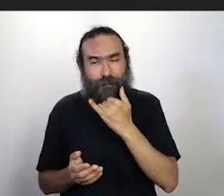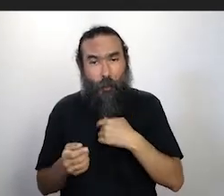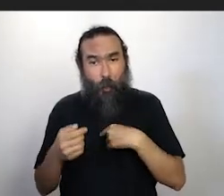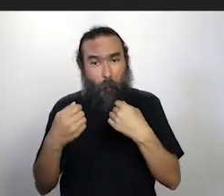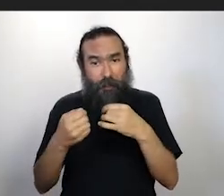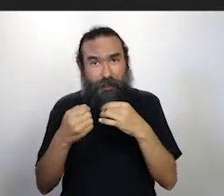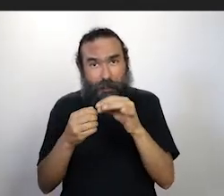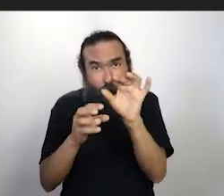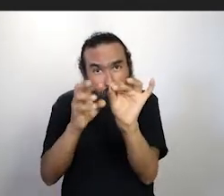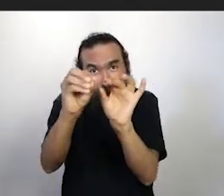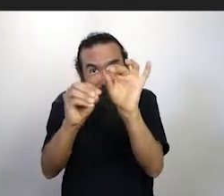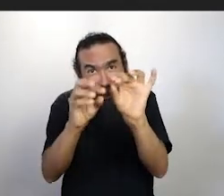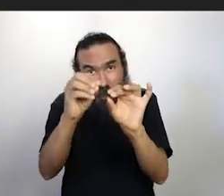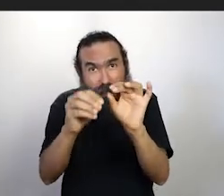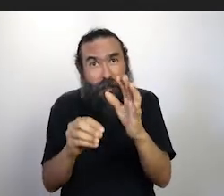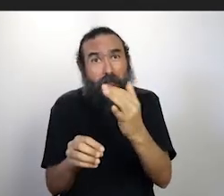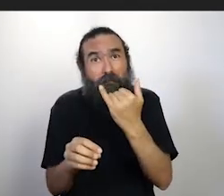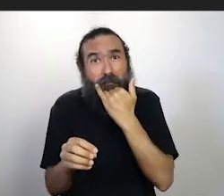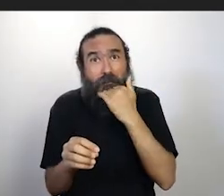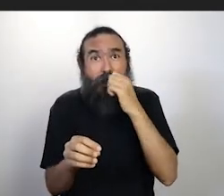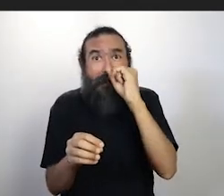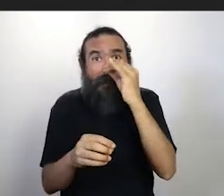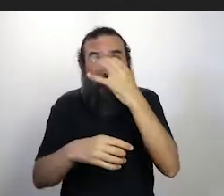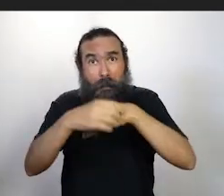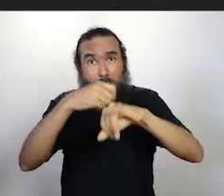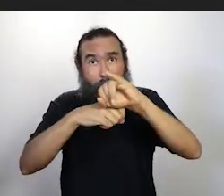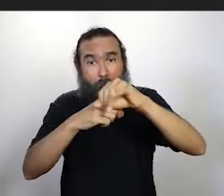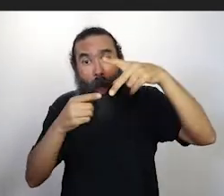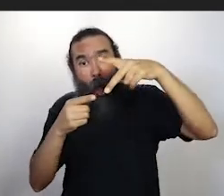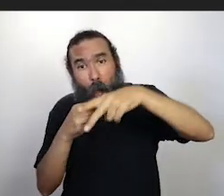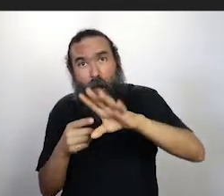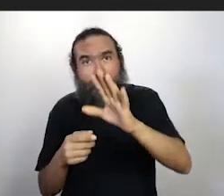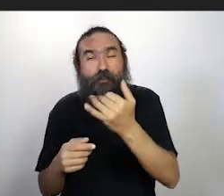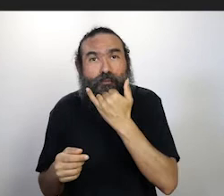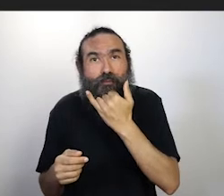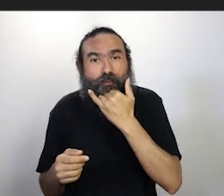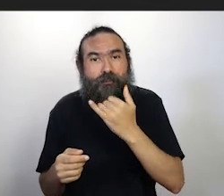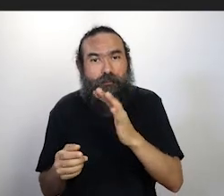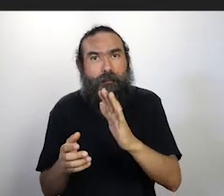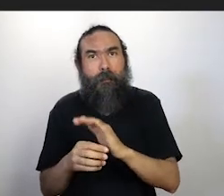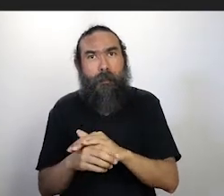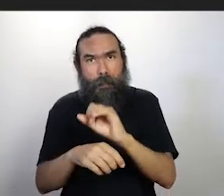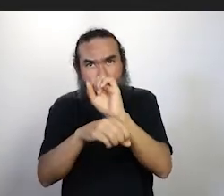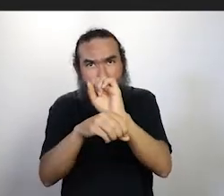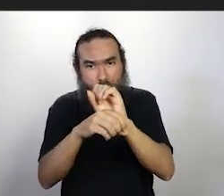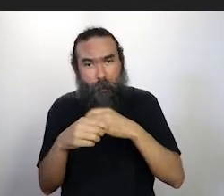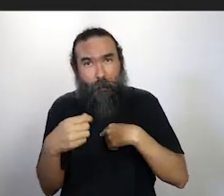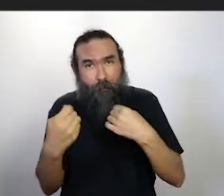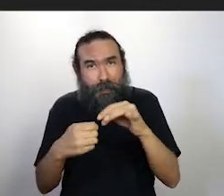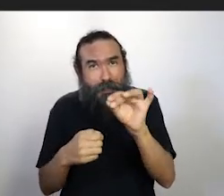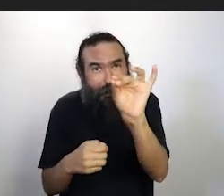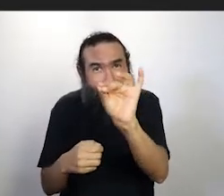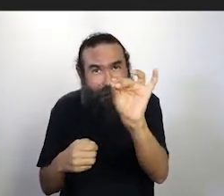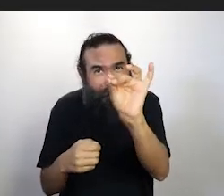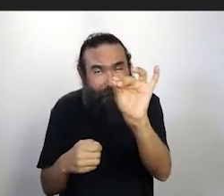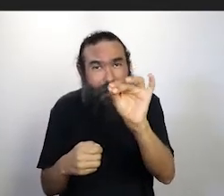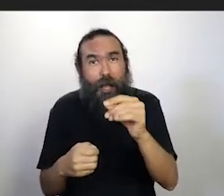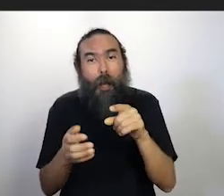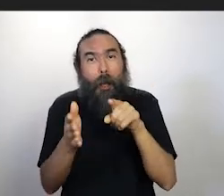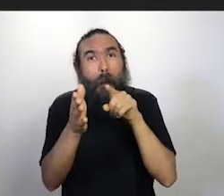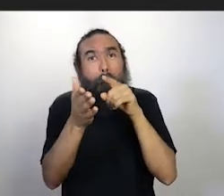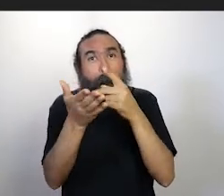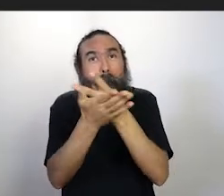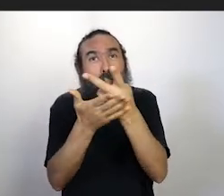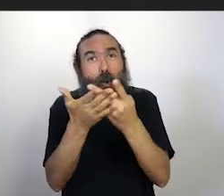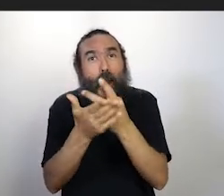celular. Se cair, vocês não se assustem. Que a Narelle falou que tinha uma pergunta aqui. Deixa eu mexer, calma